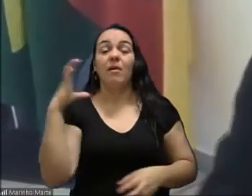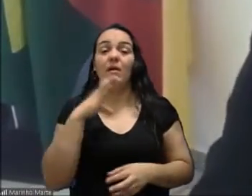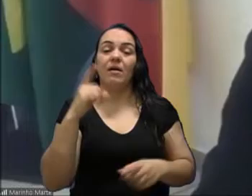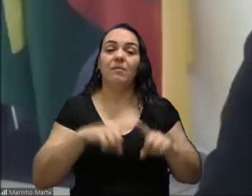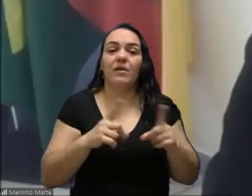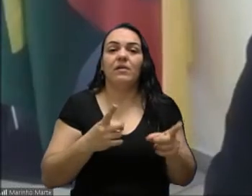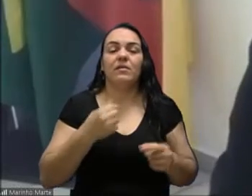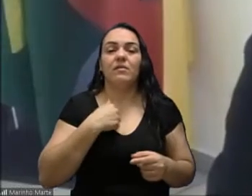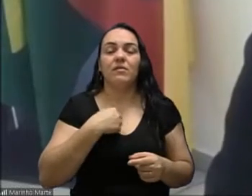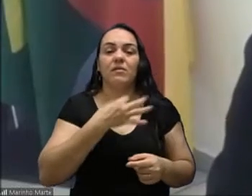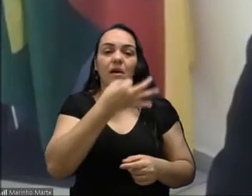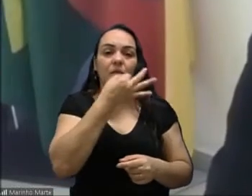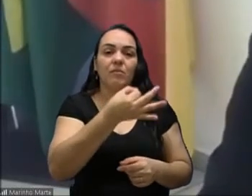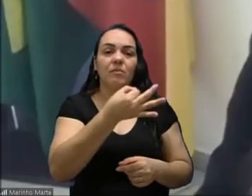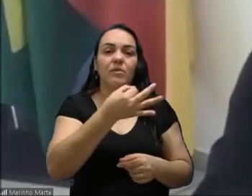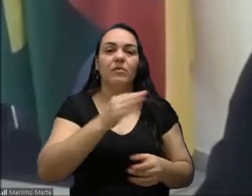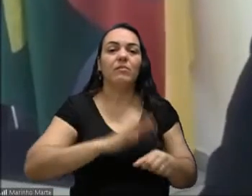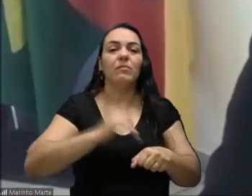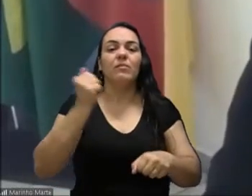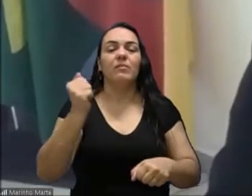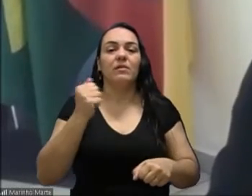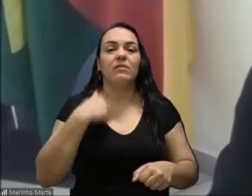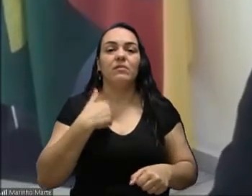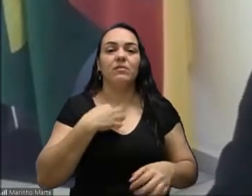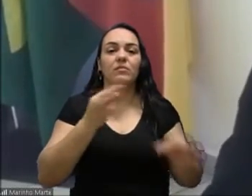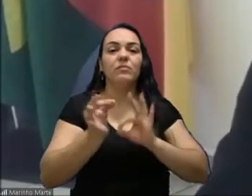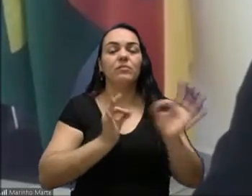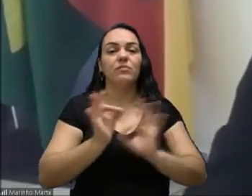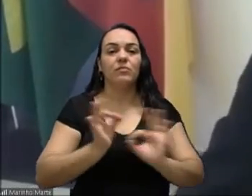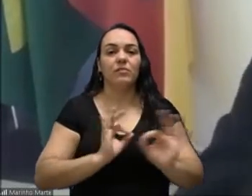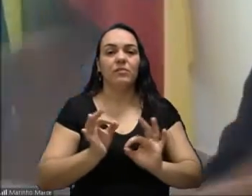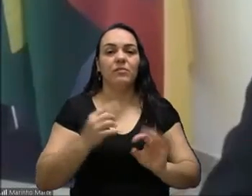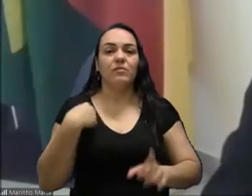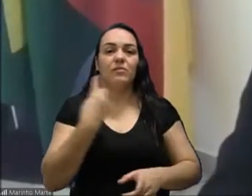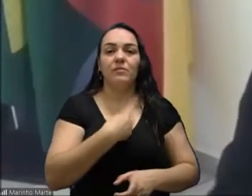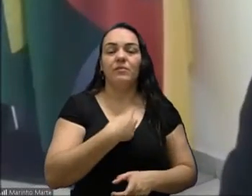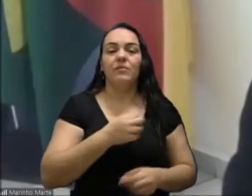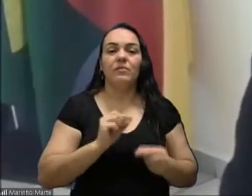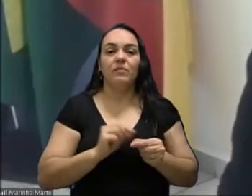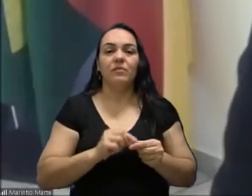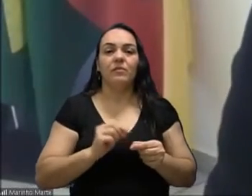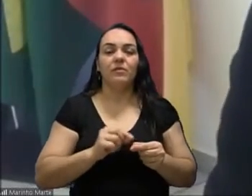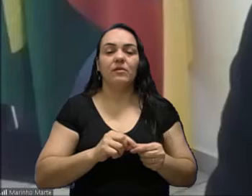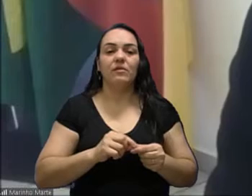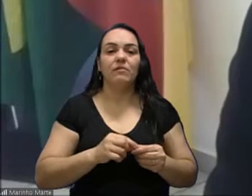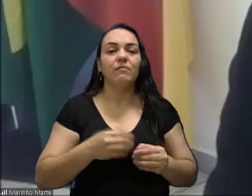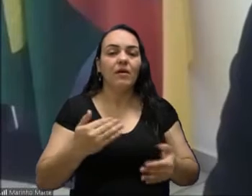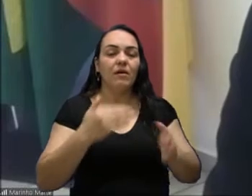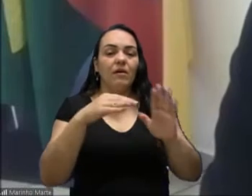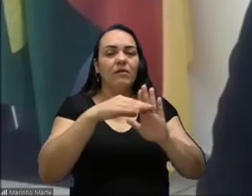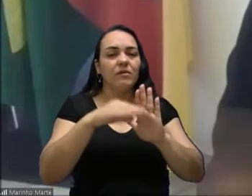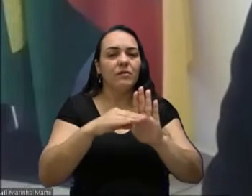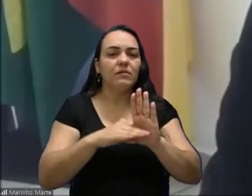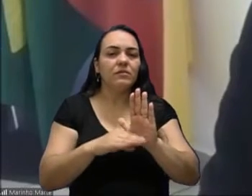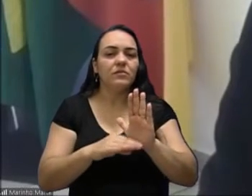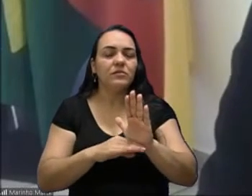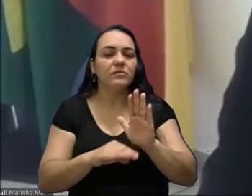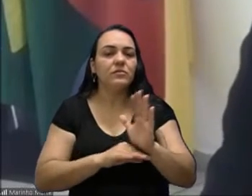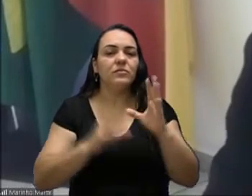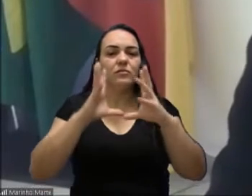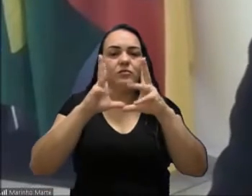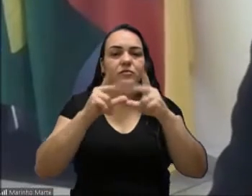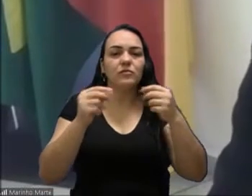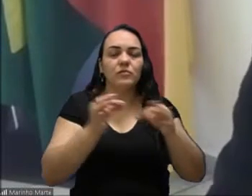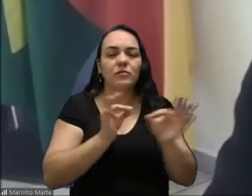Mas, eu quero sugerir mais. Além desse projeto, nós fazemos um levantamento na Câmara todos